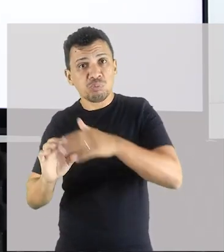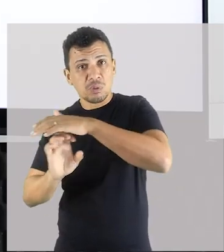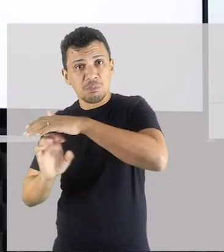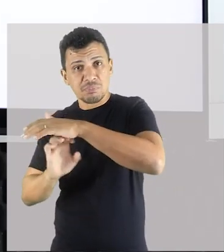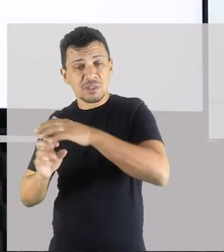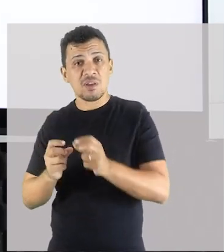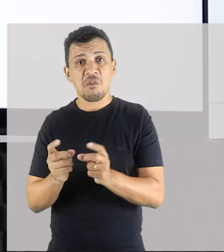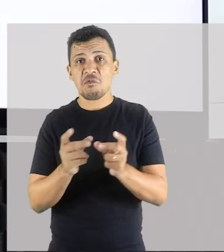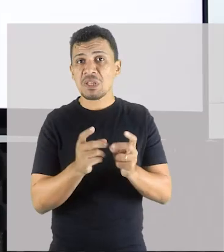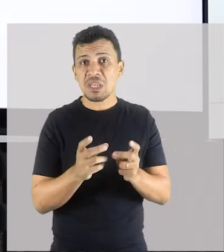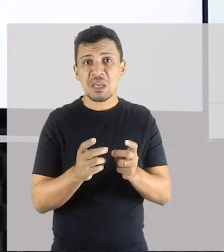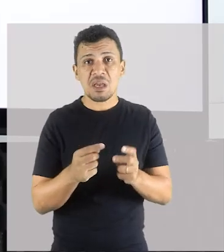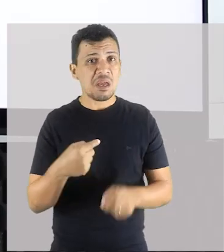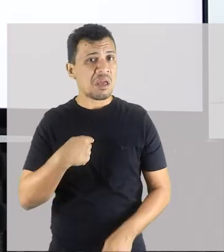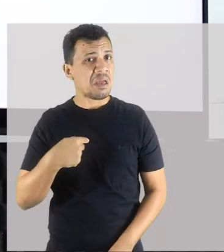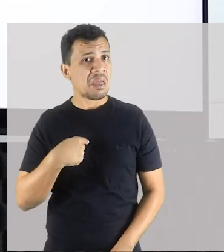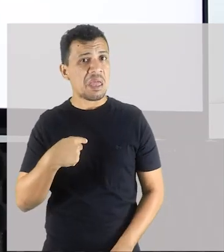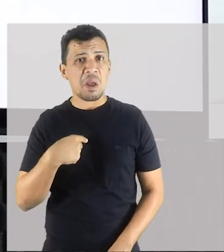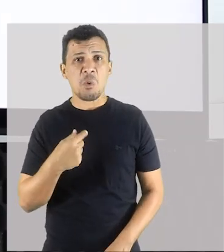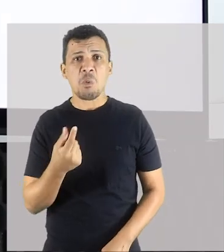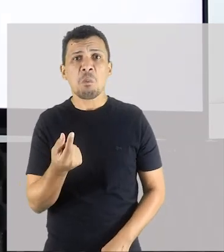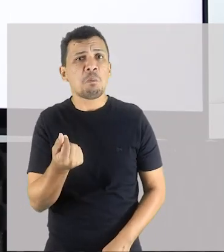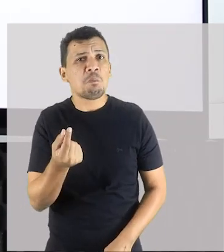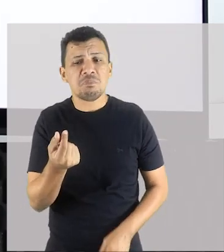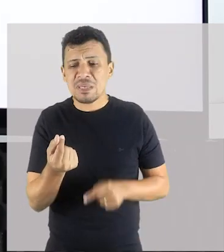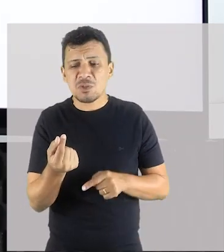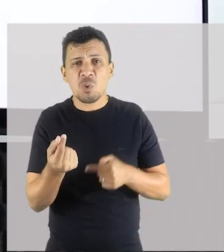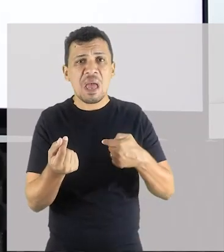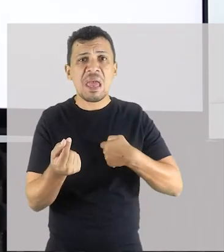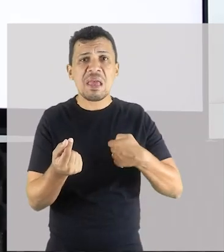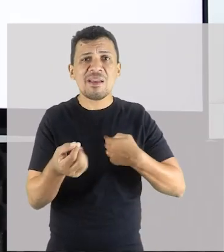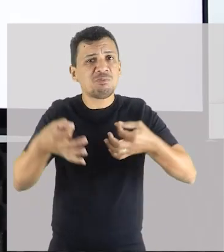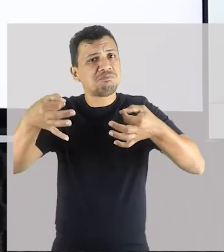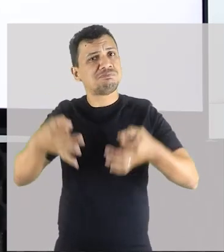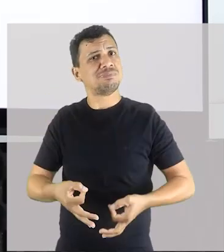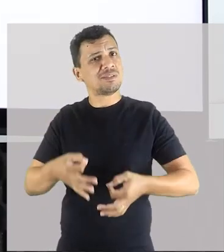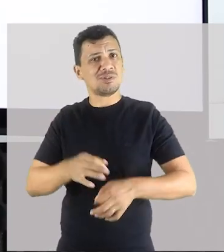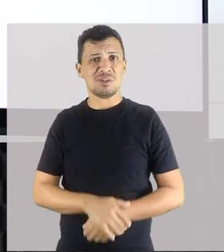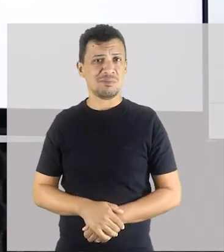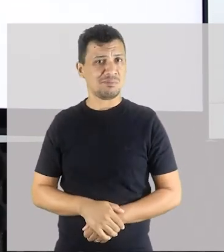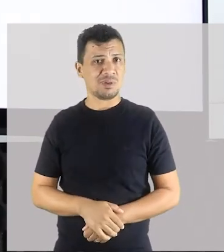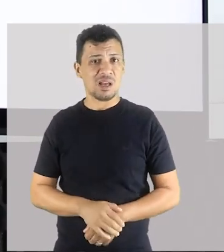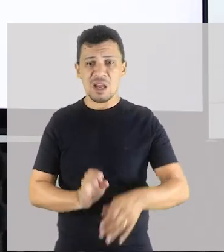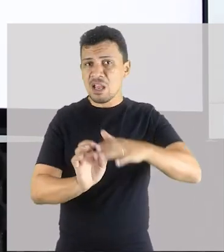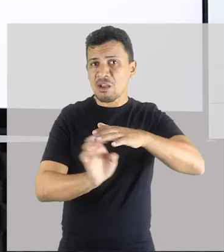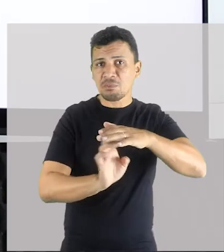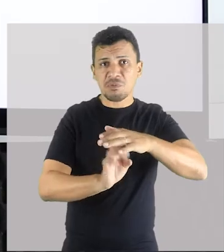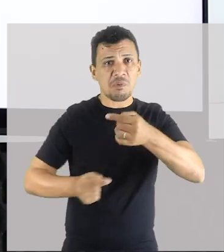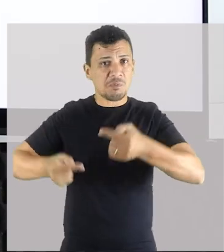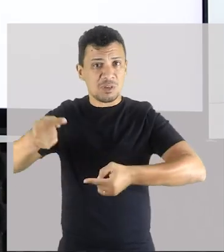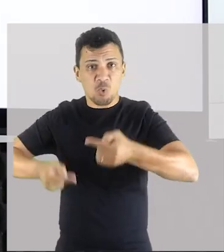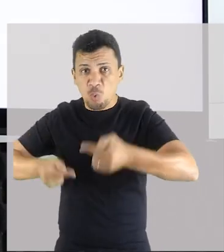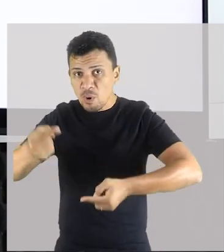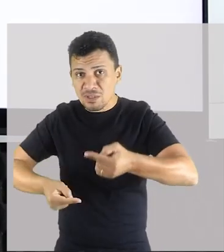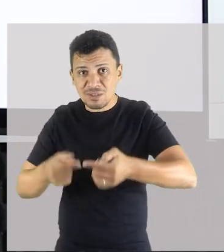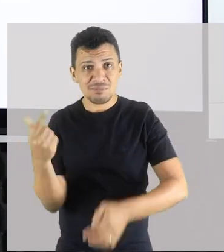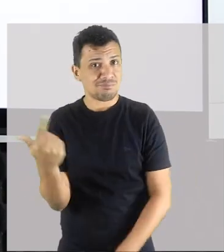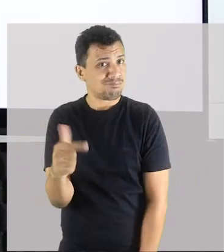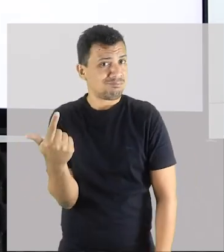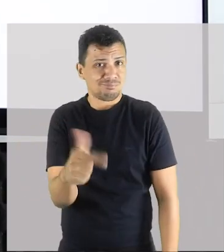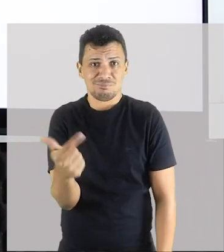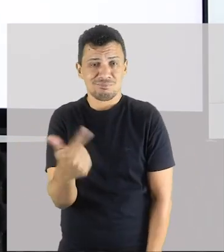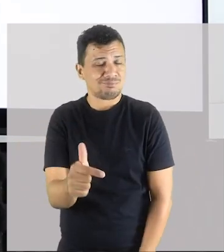que eu posso dar o preço ou vender ao preço que eu quiser. Não existe concorrência. E nesse sentido, não há